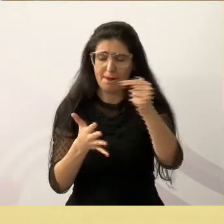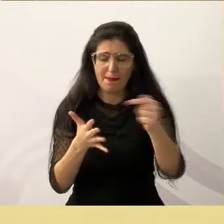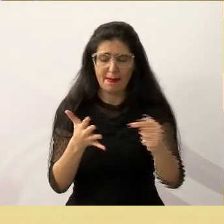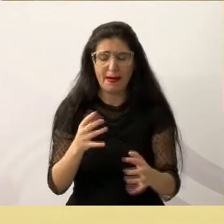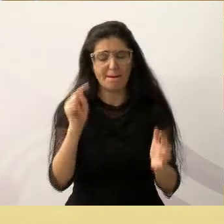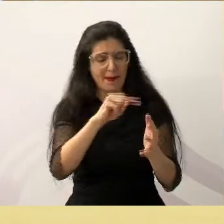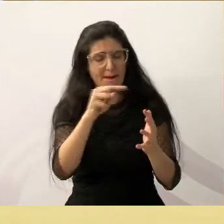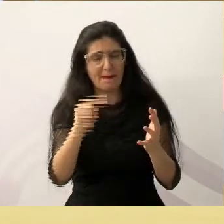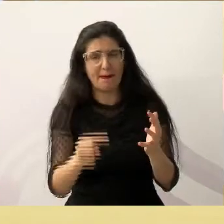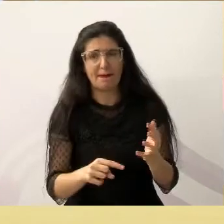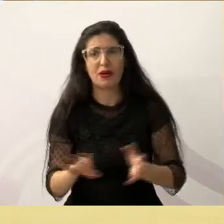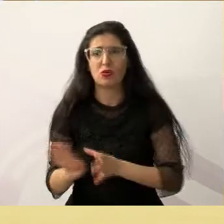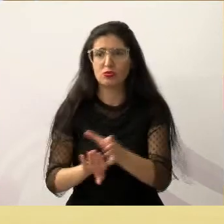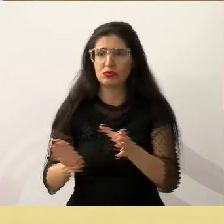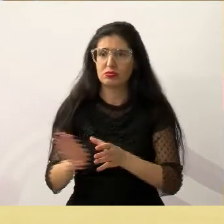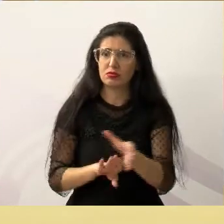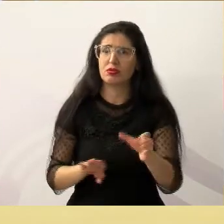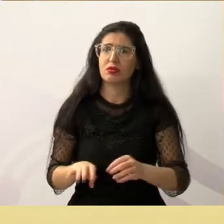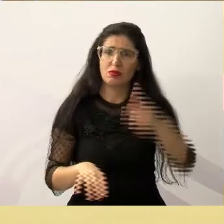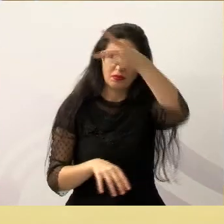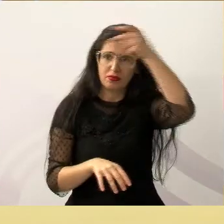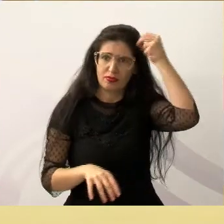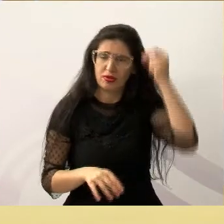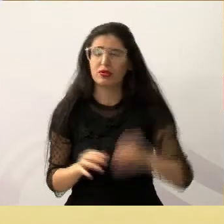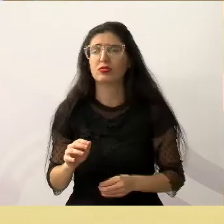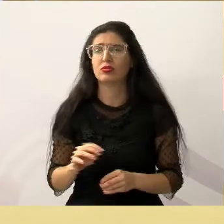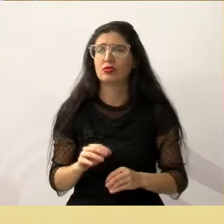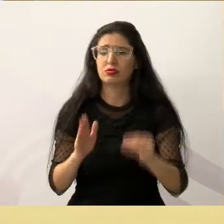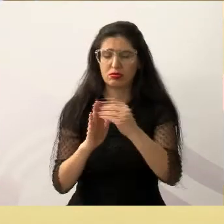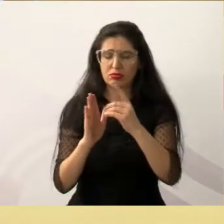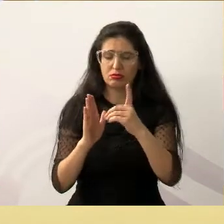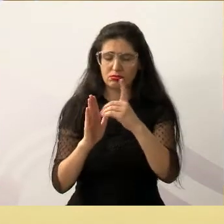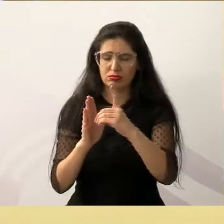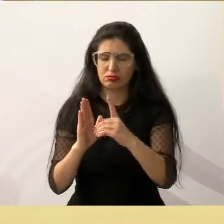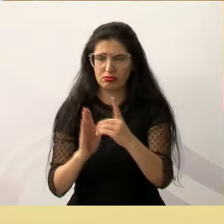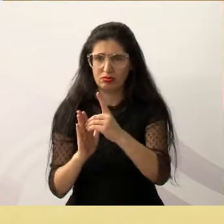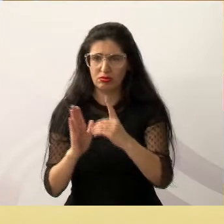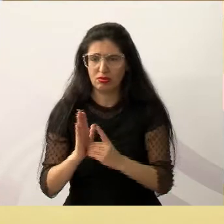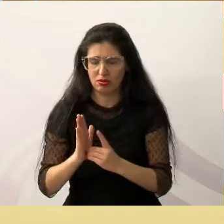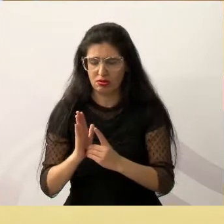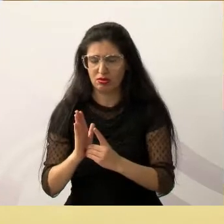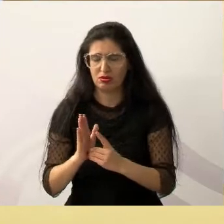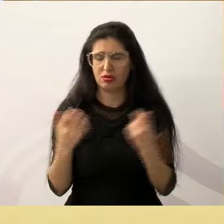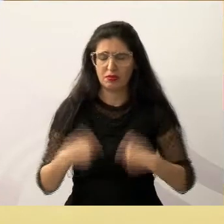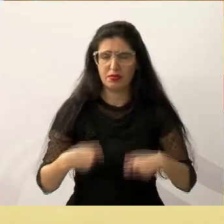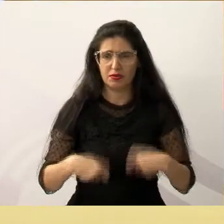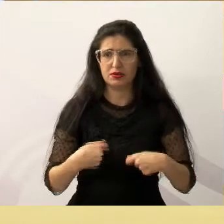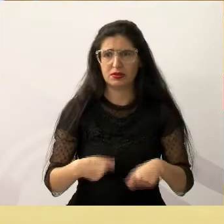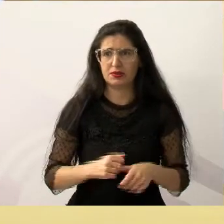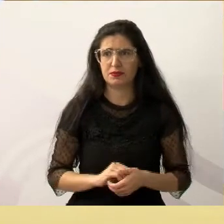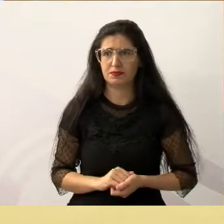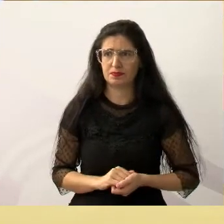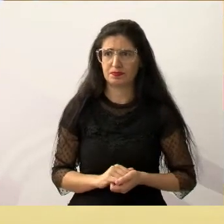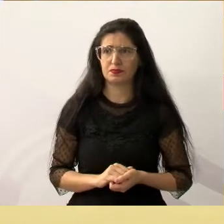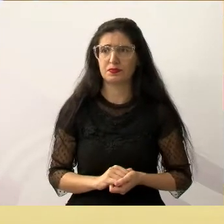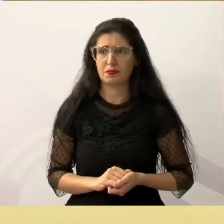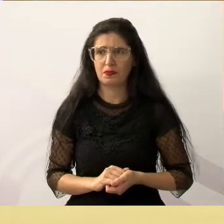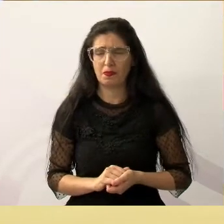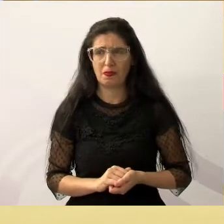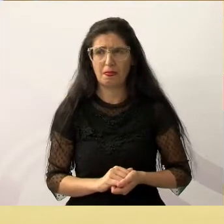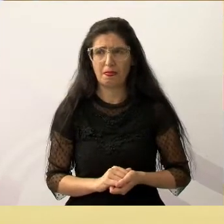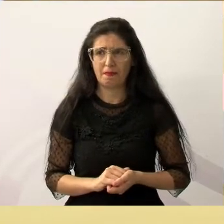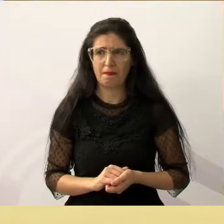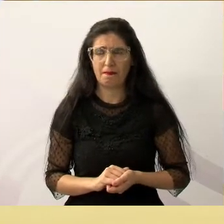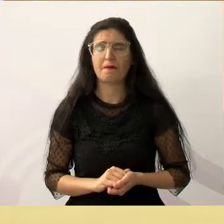que sugere que o prefeito coloque num decreto para as precauções, as restrições que já vem